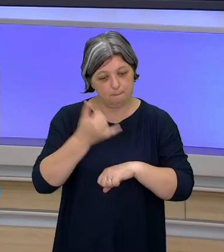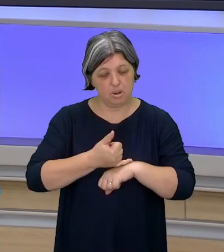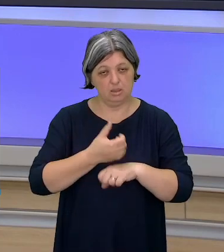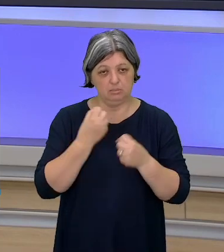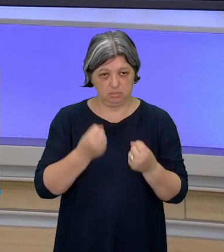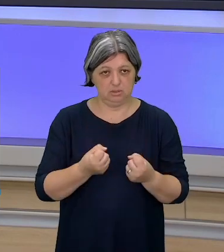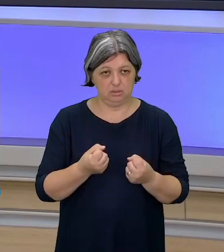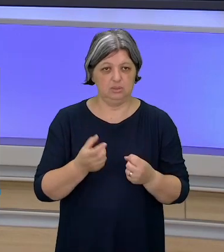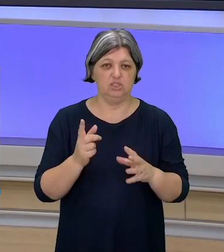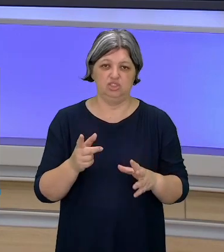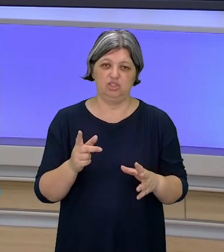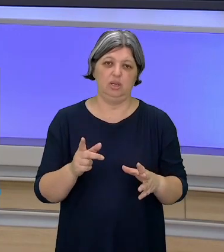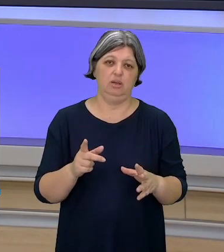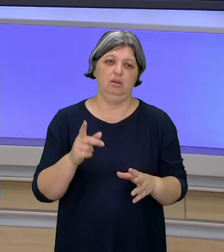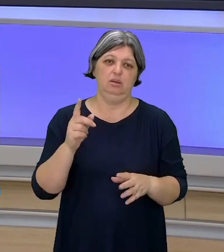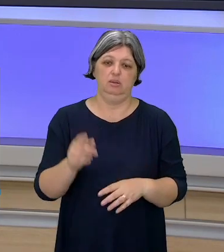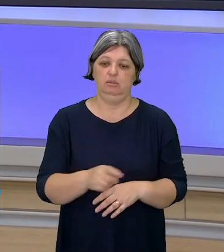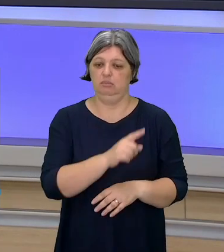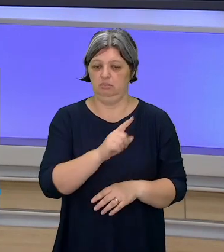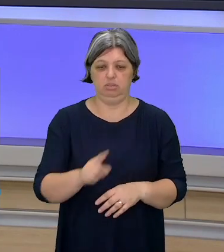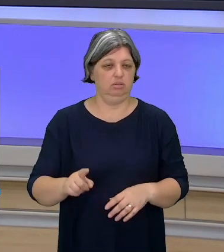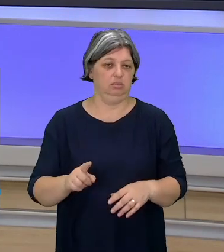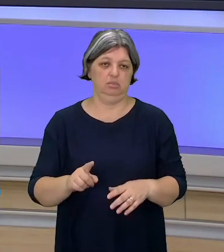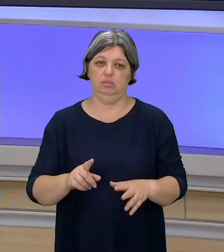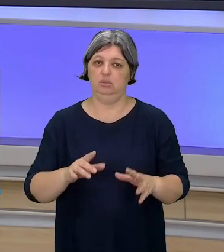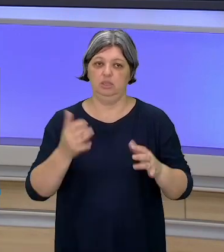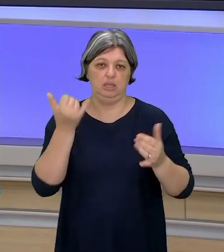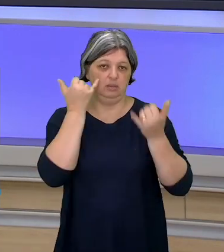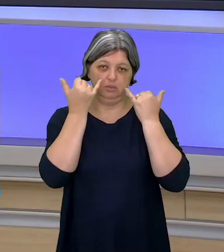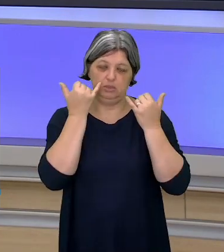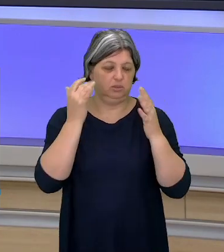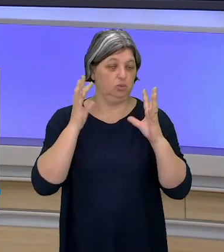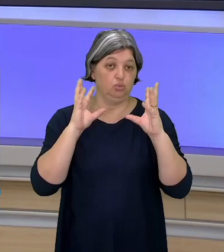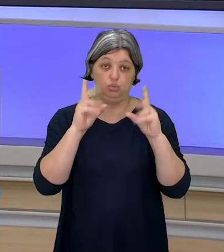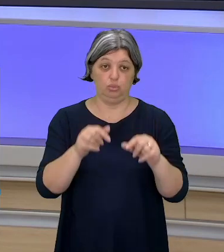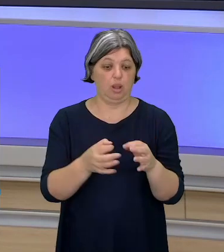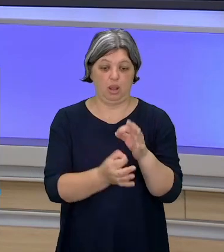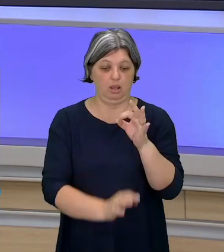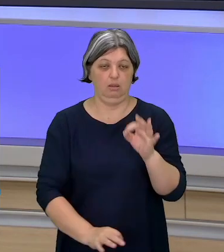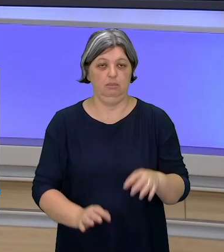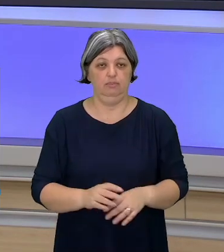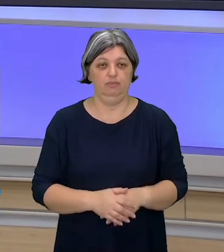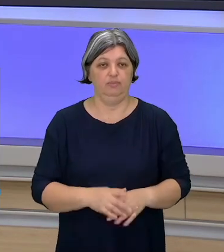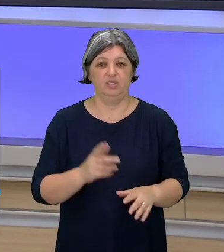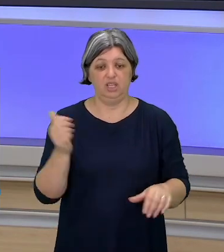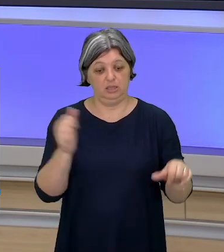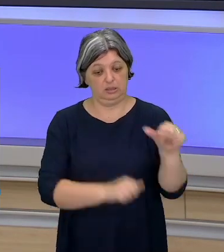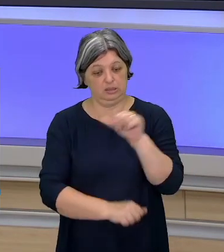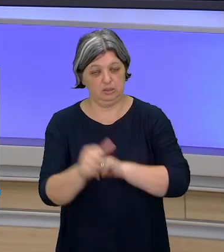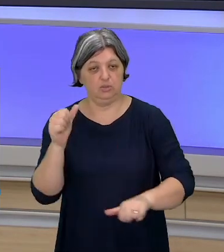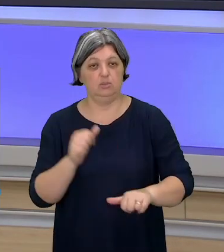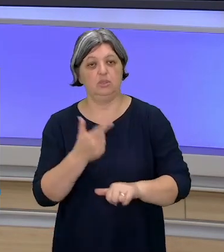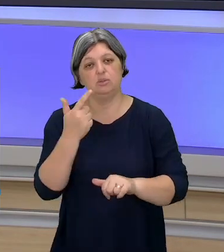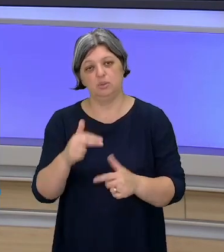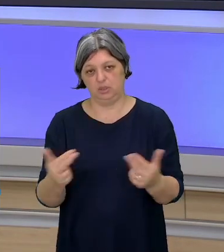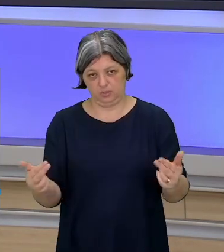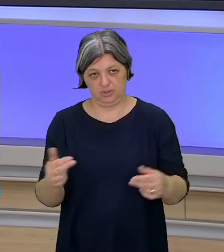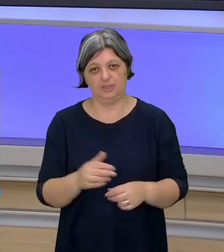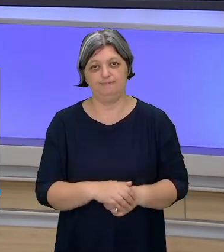Eu já estraguei a informação inteira. Eu já peguei essa notícia, eu já transformei ela em outra